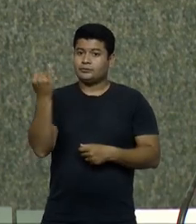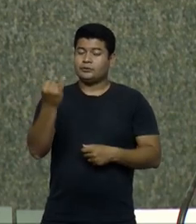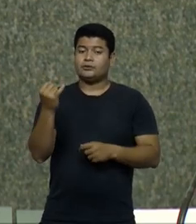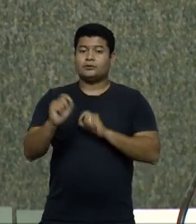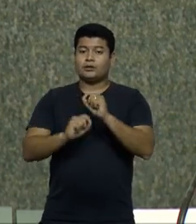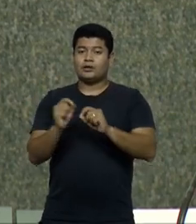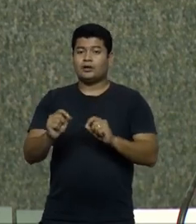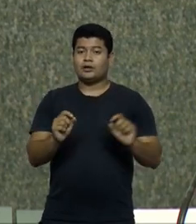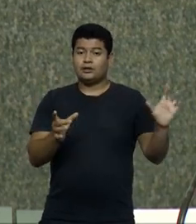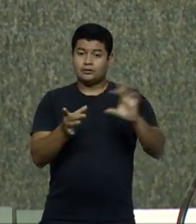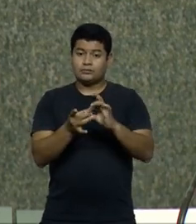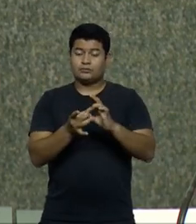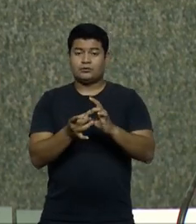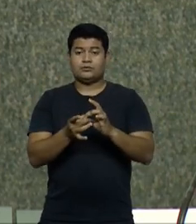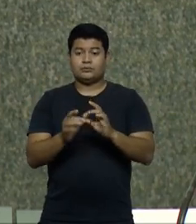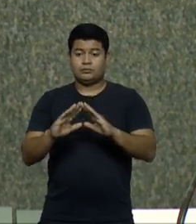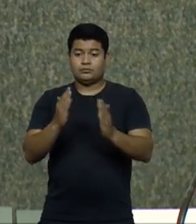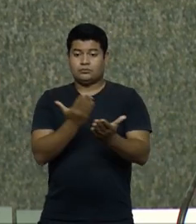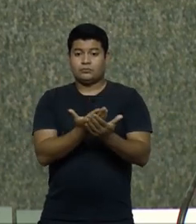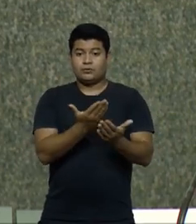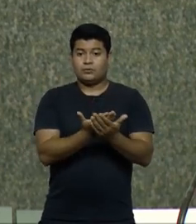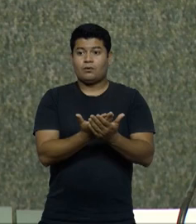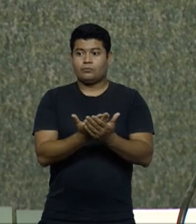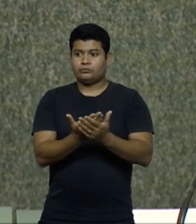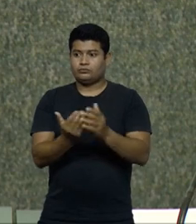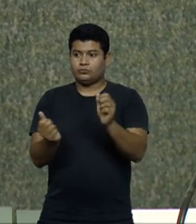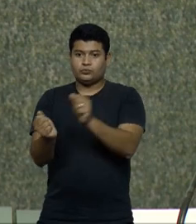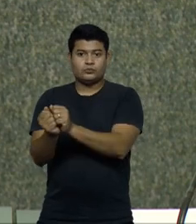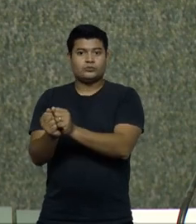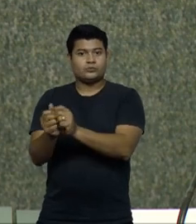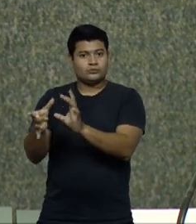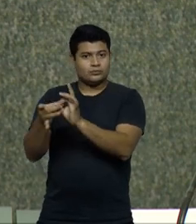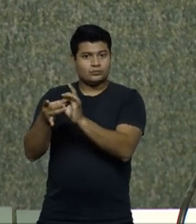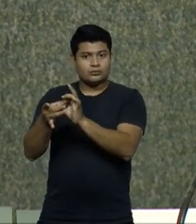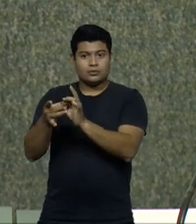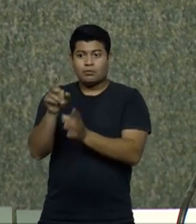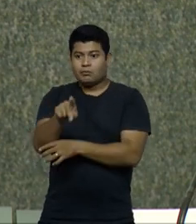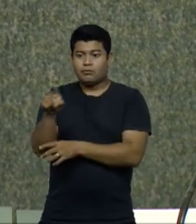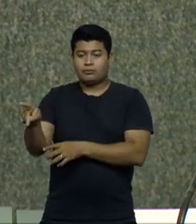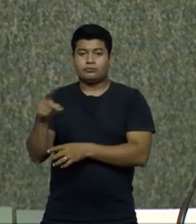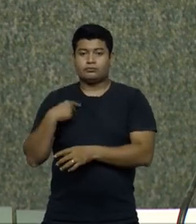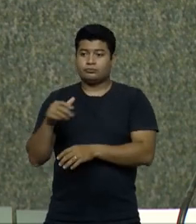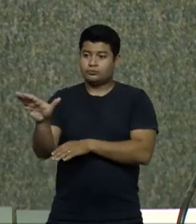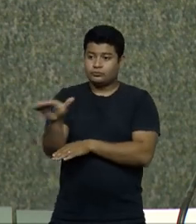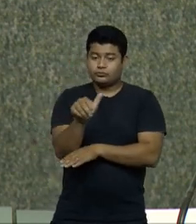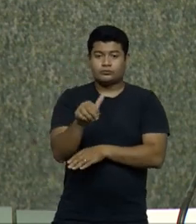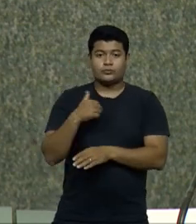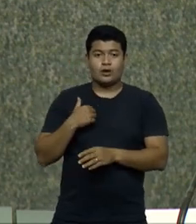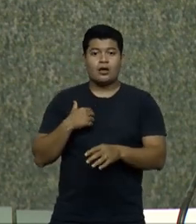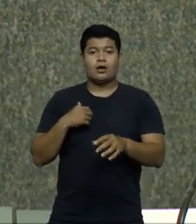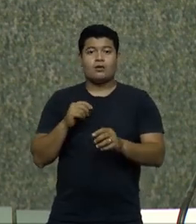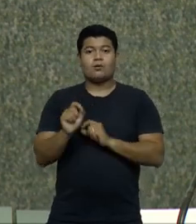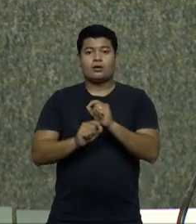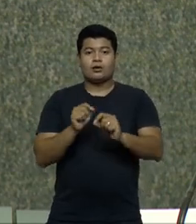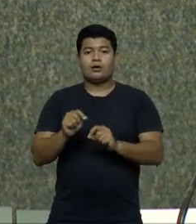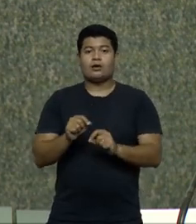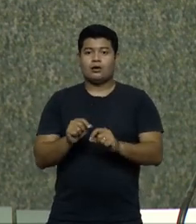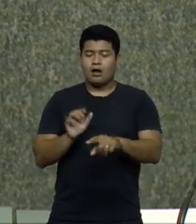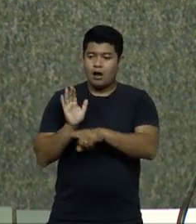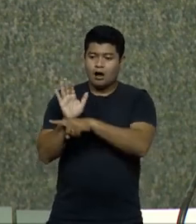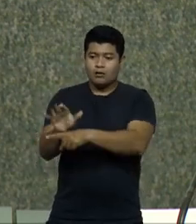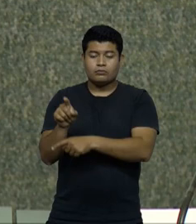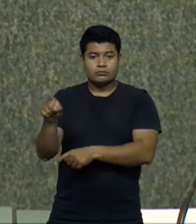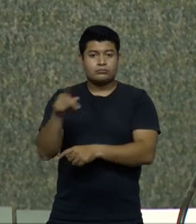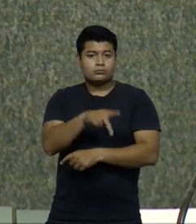do caráter definitivo daquela contratação que permite a formação continuada que permite que aquele